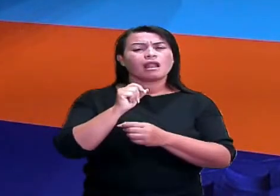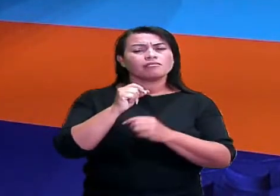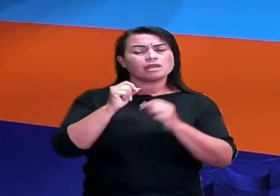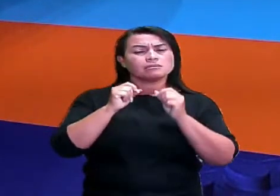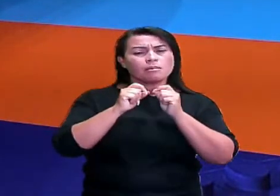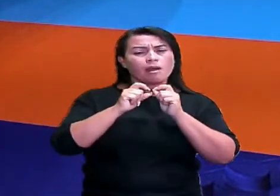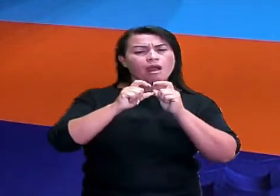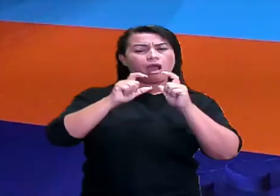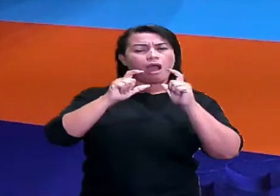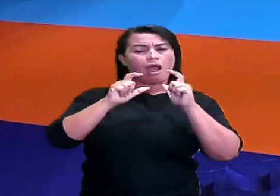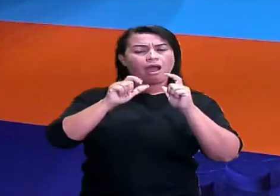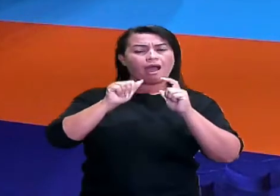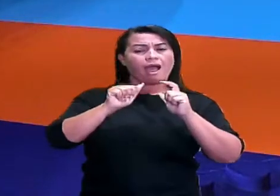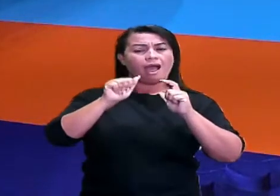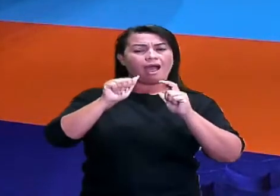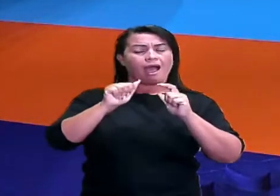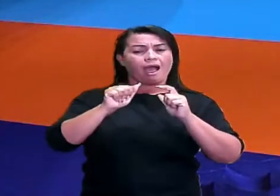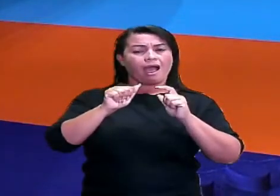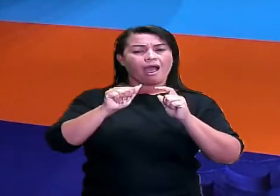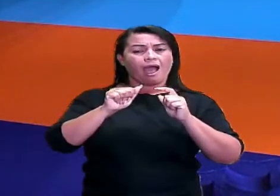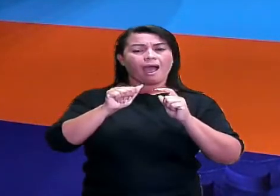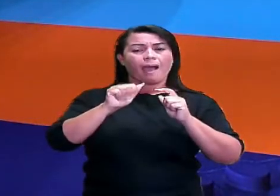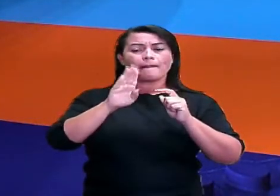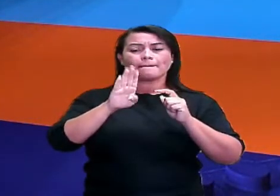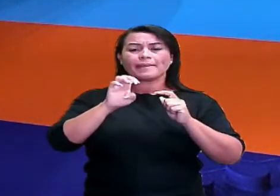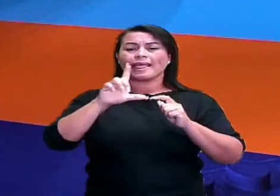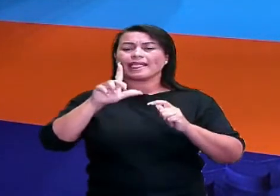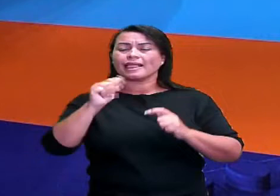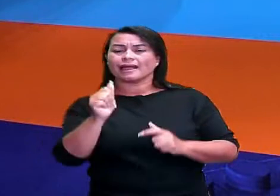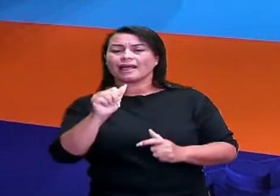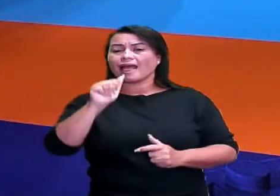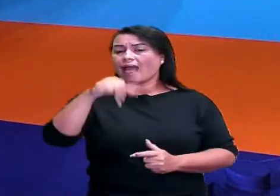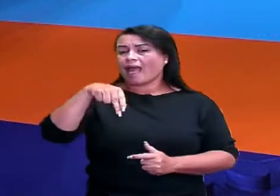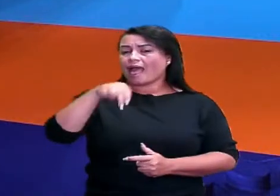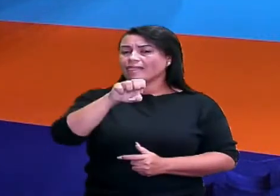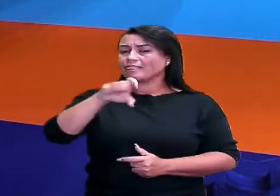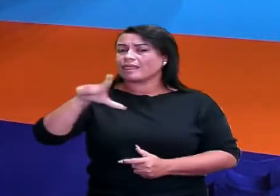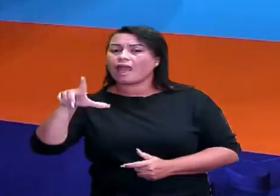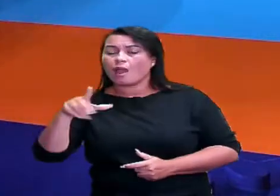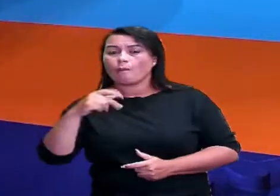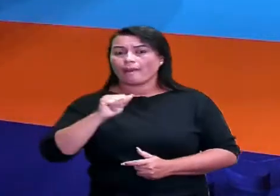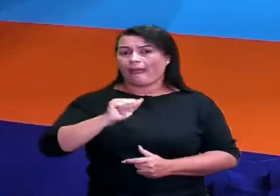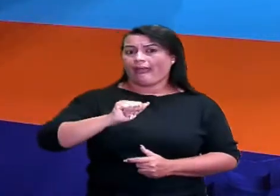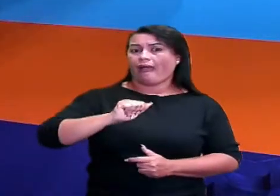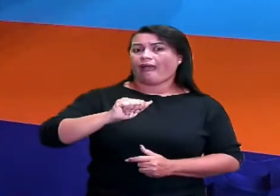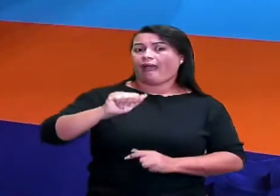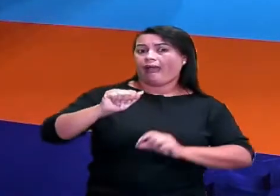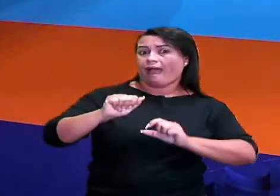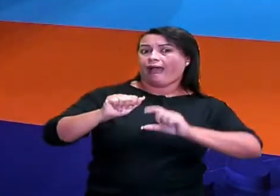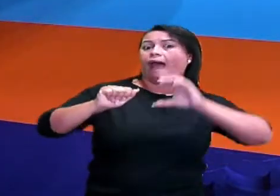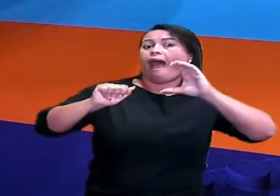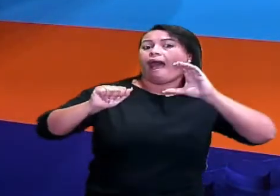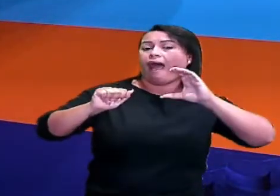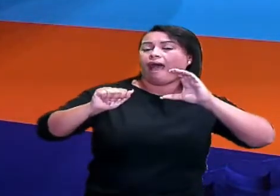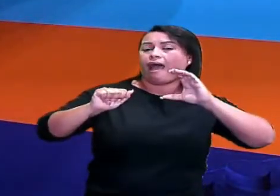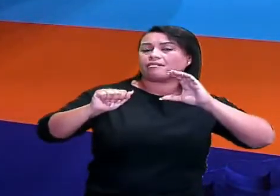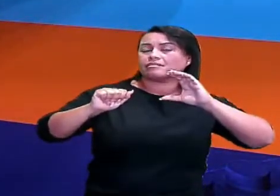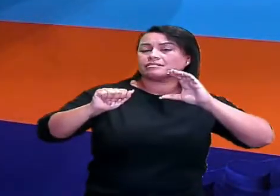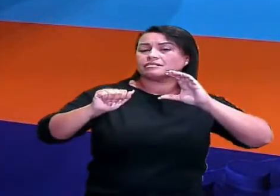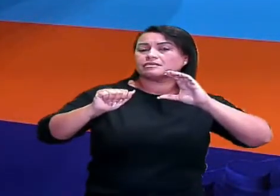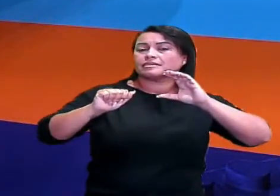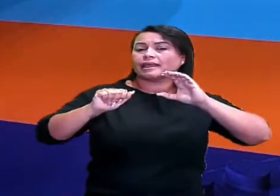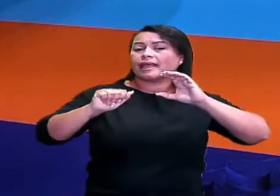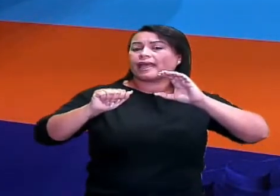faz isso. Abelha, anel, certo? E,